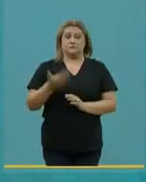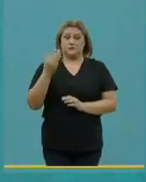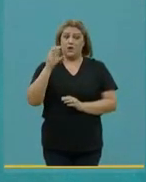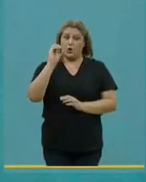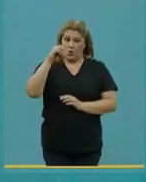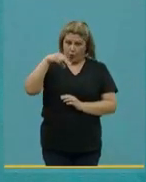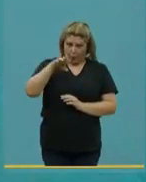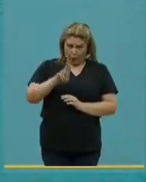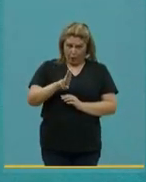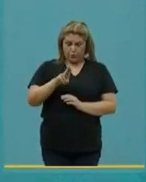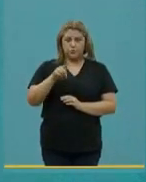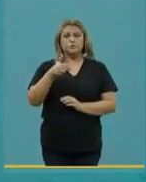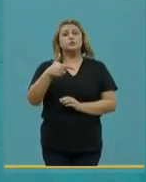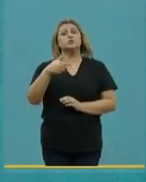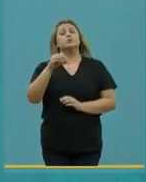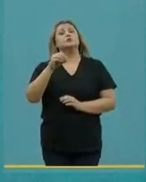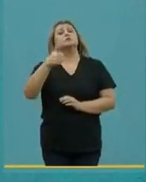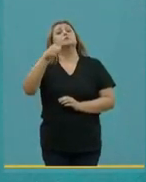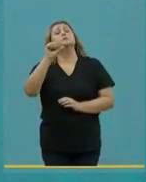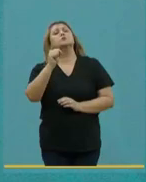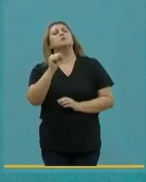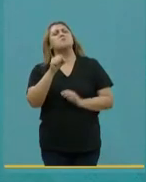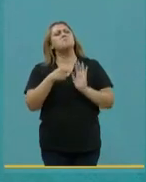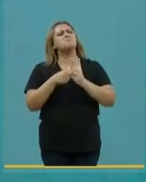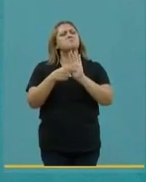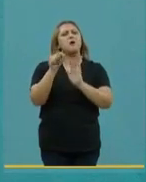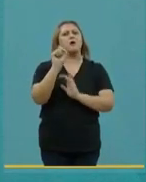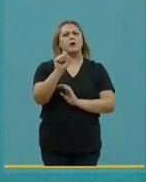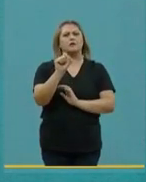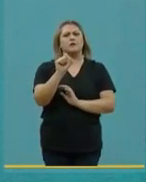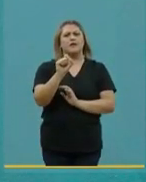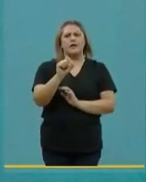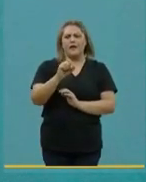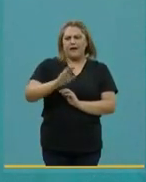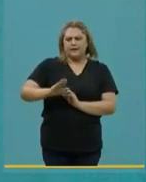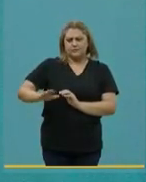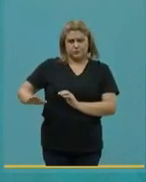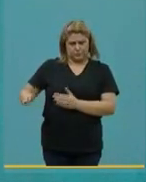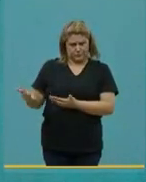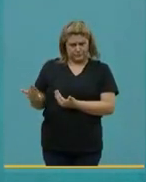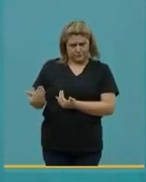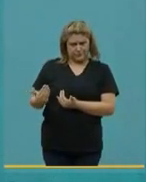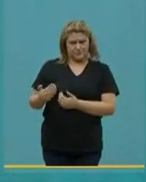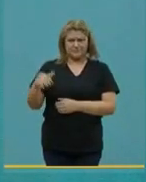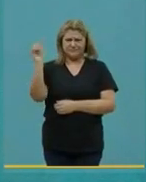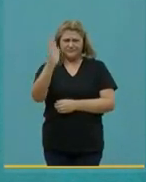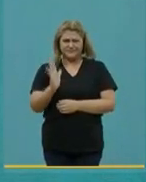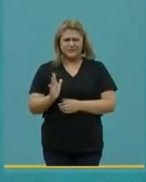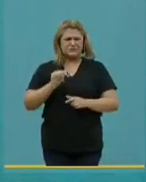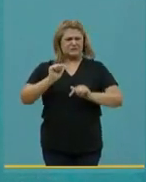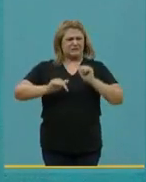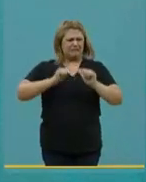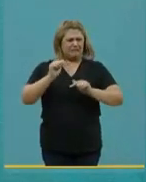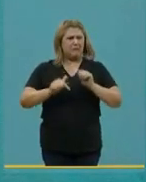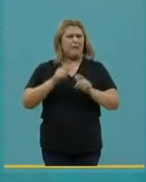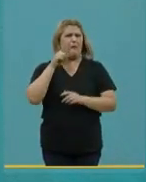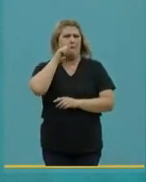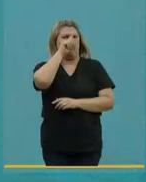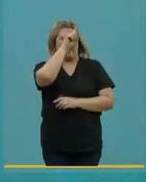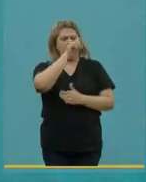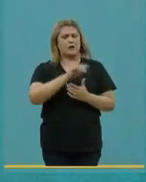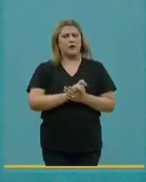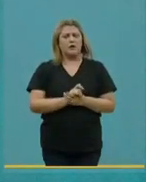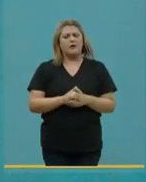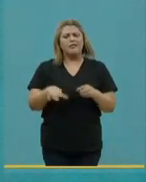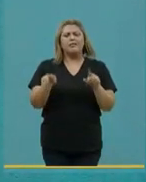mostram que 14 por cento dos adolescentes no brasil estão empregados em trabalhos perigosos também em todo o país é possível